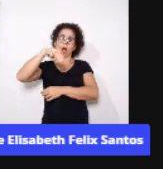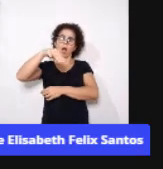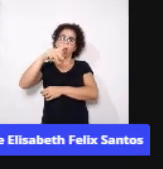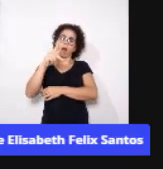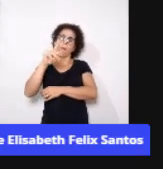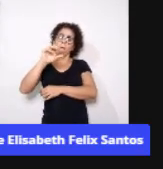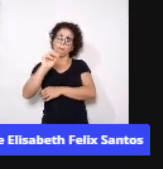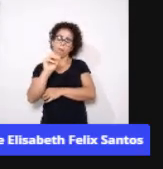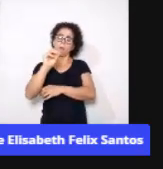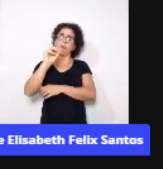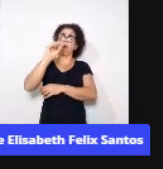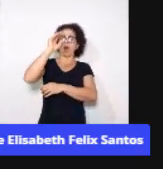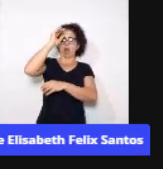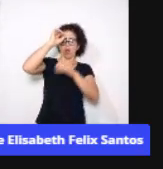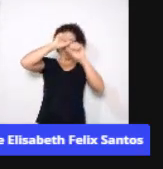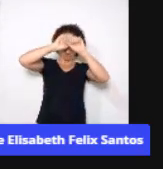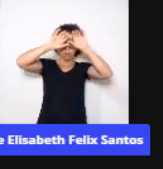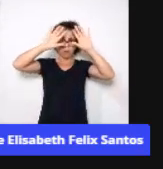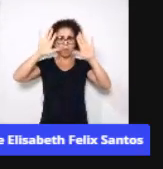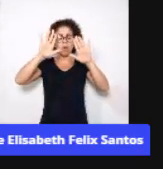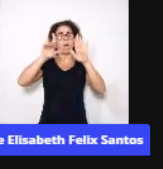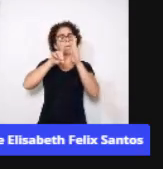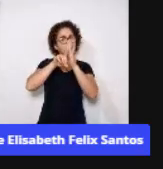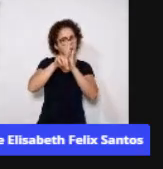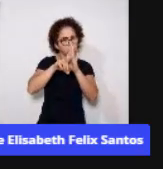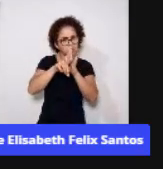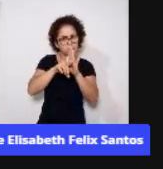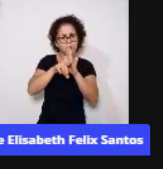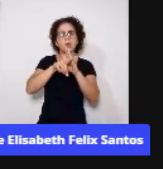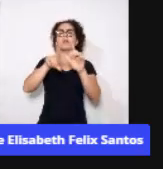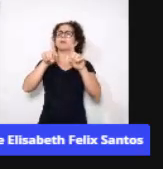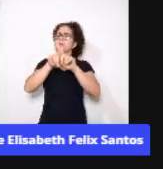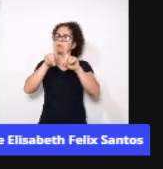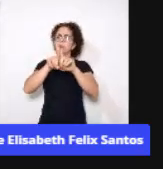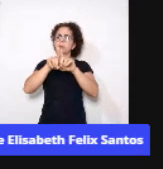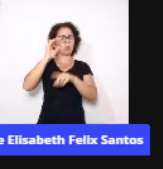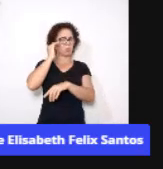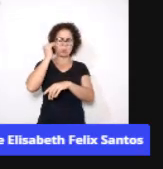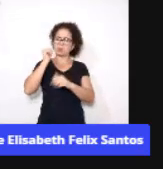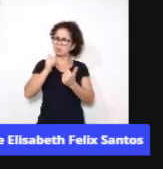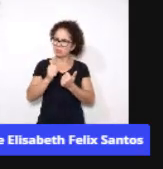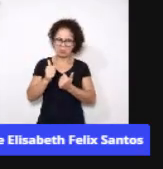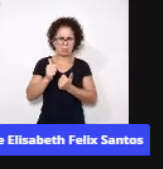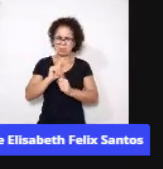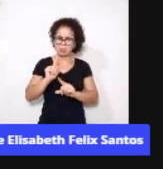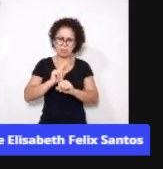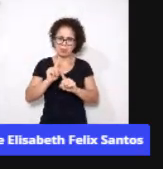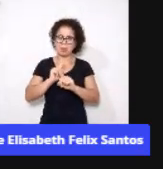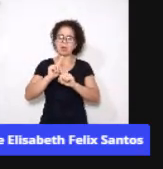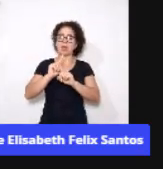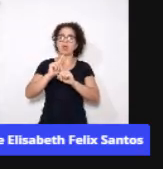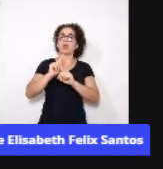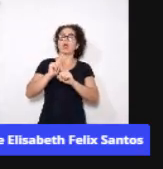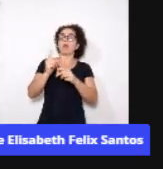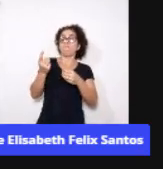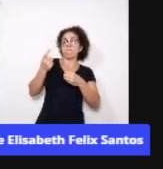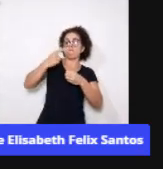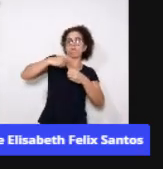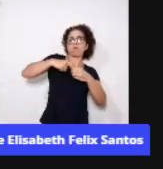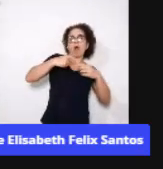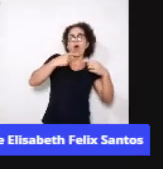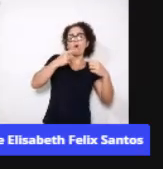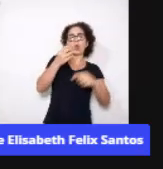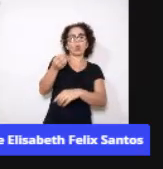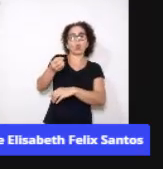pesquisar, e também aquilo que nós não compreendemos e podemos trazer um novo diálogo, né? Então, ele é muito utilizado.